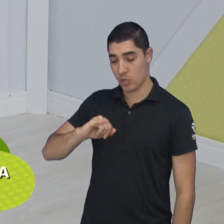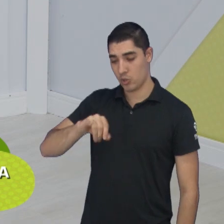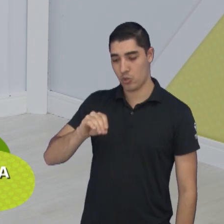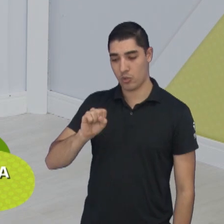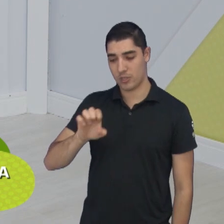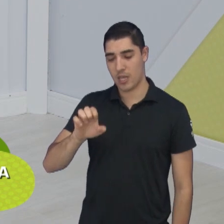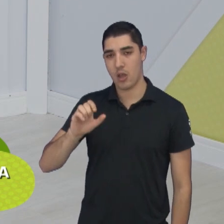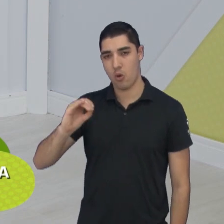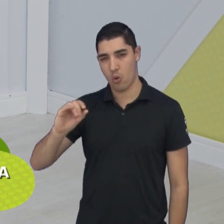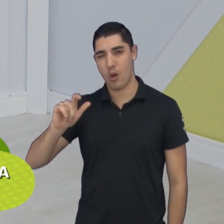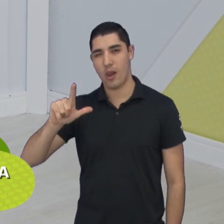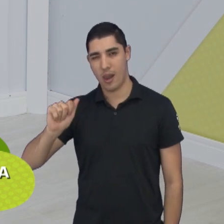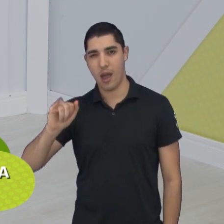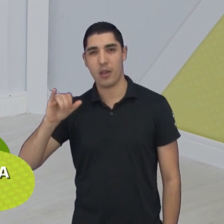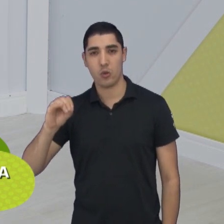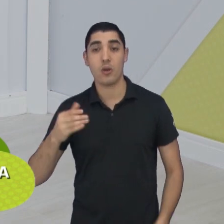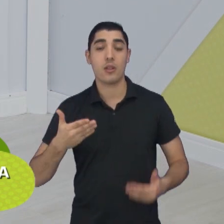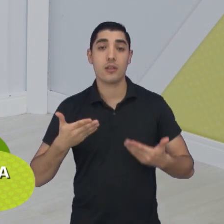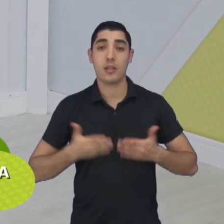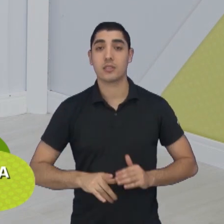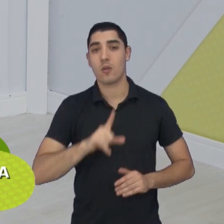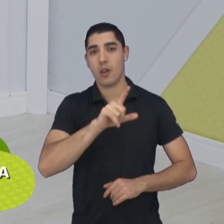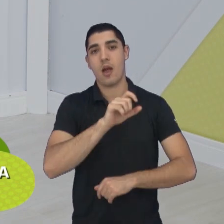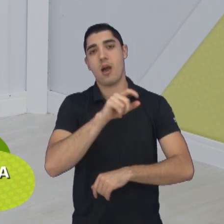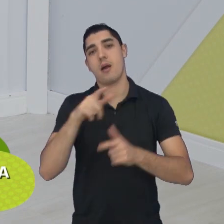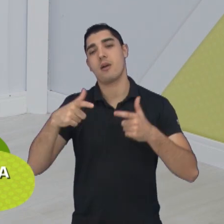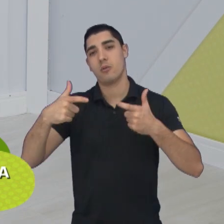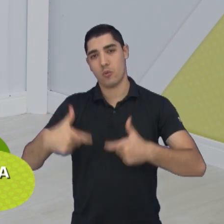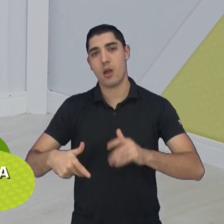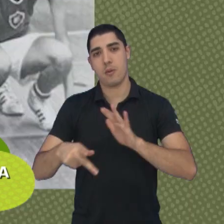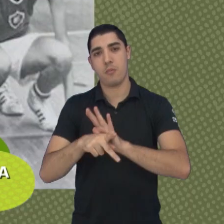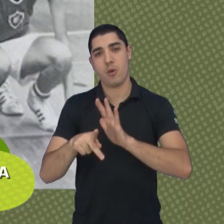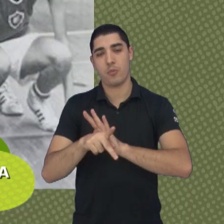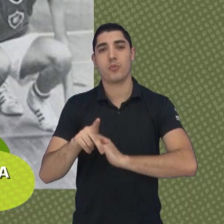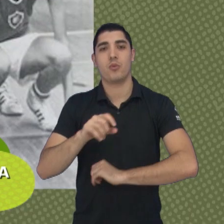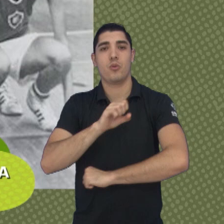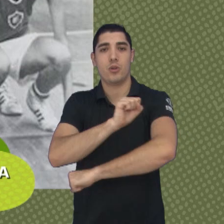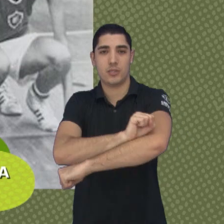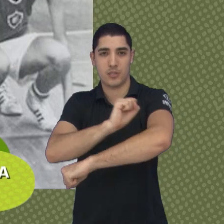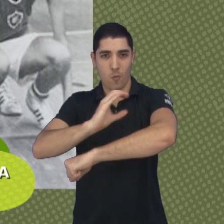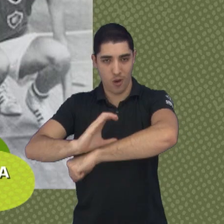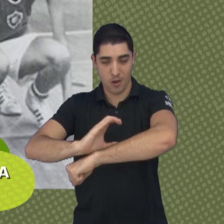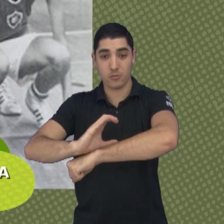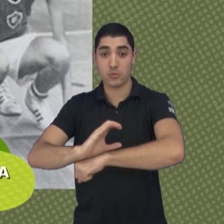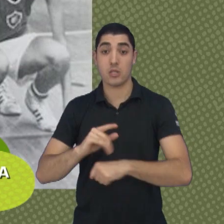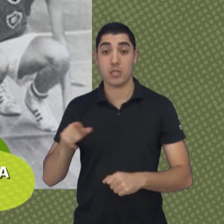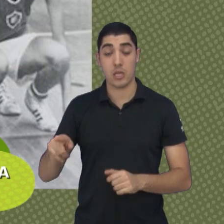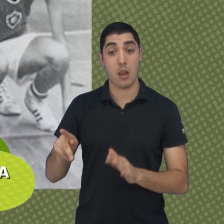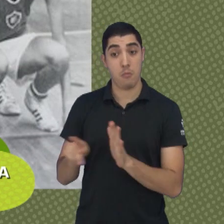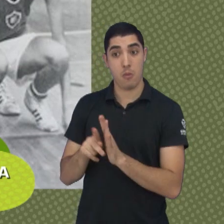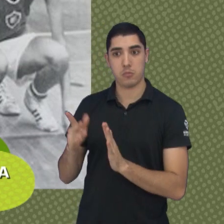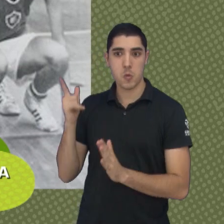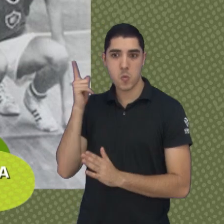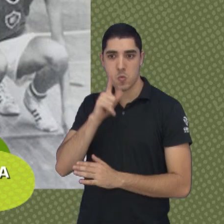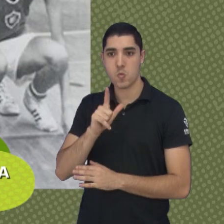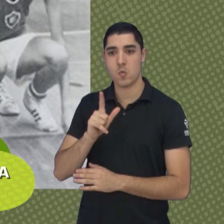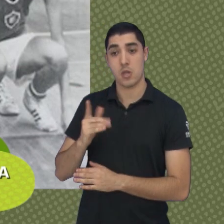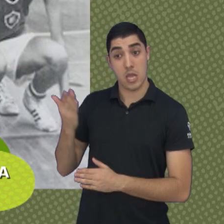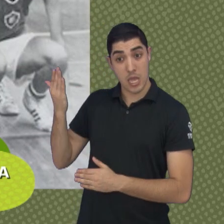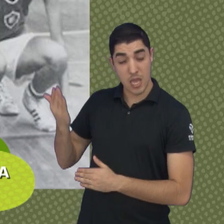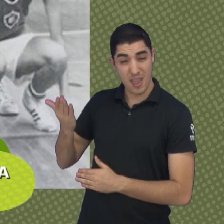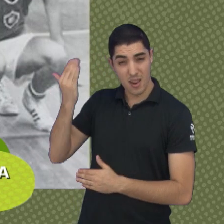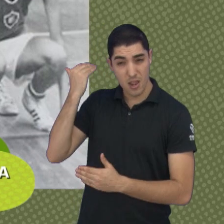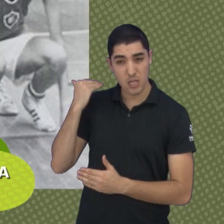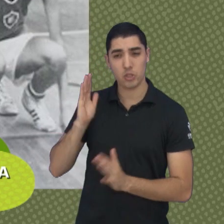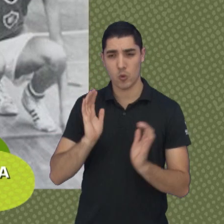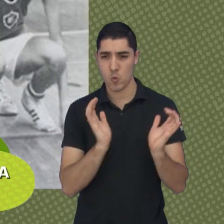Carlos em 1946 e mora aqui em São José desde a época que ele começou a jogar aqui, em 1970. O pivô, Zé Olaio, passou por grandes